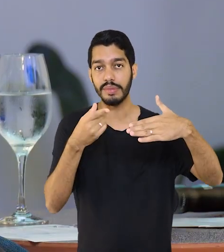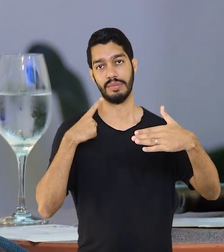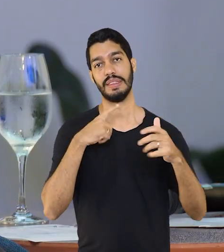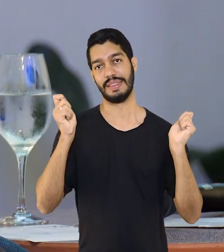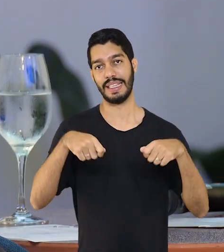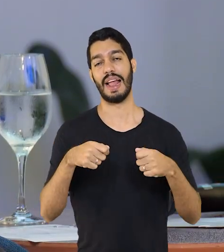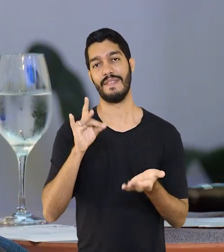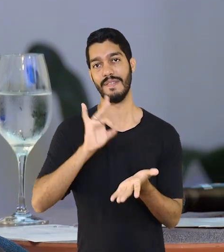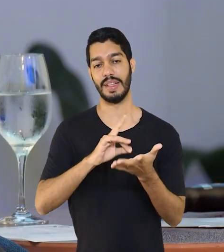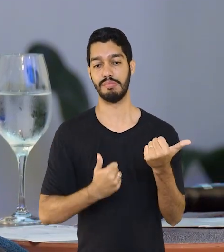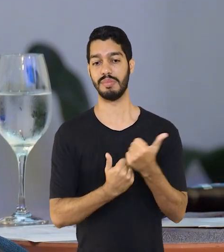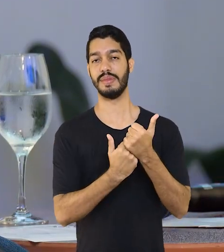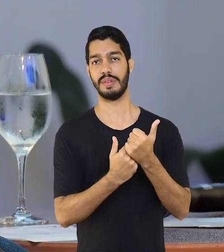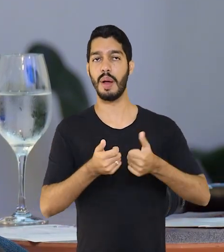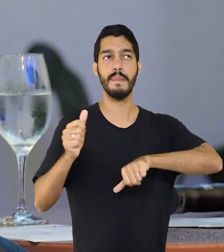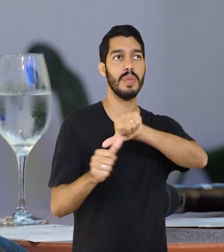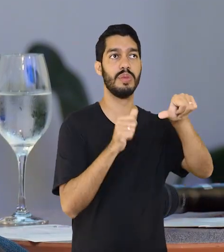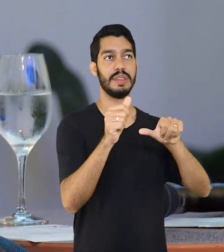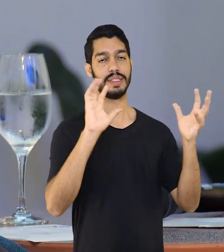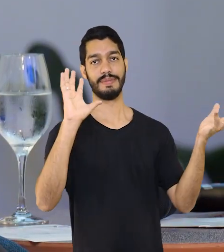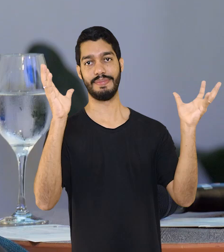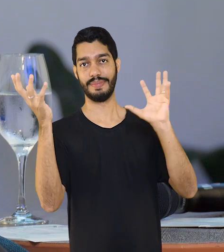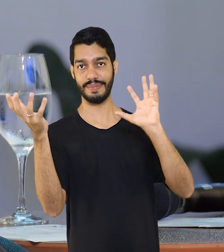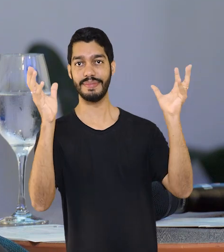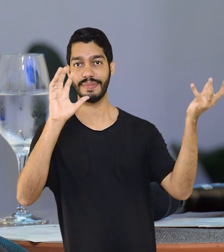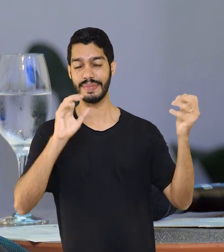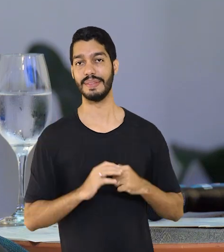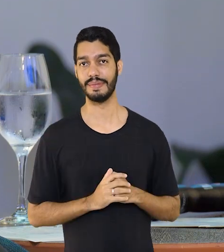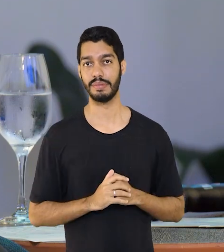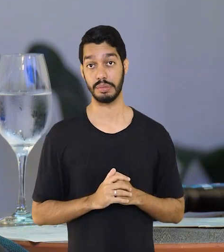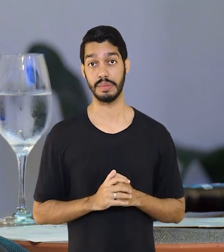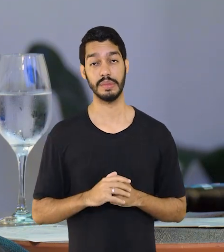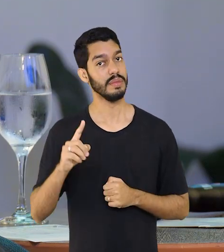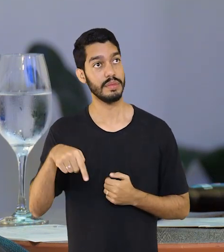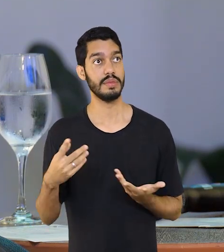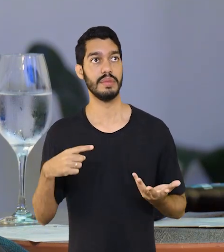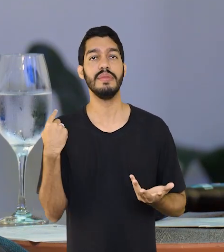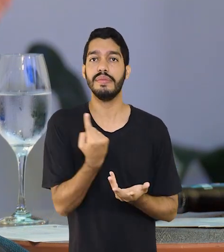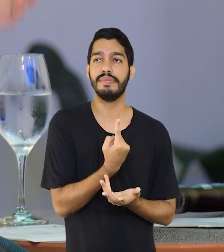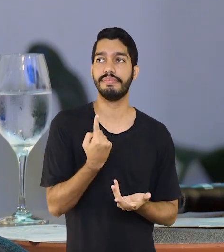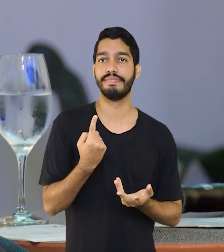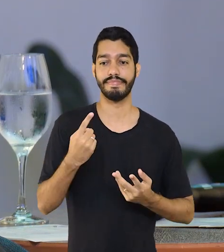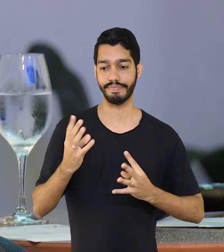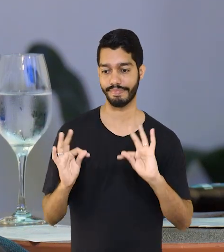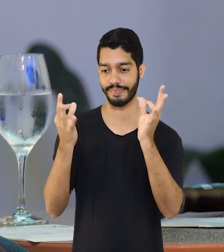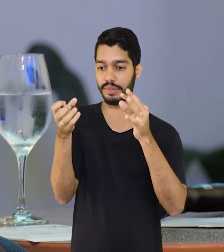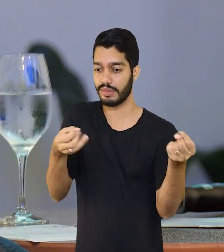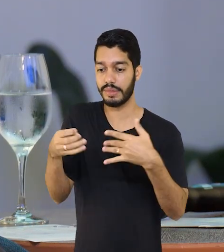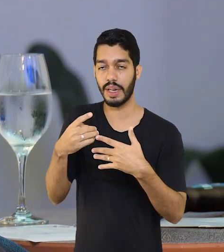estratégia muito importante de enfrentamento da mudança climática. Então, você acaba fechando o ciclo. Né? A inovação